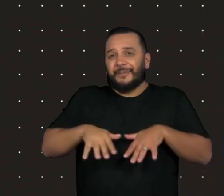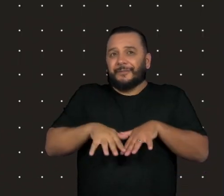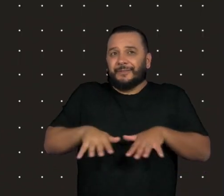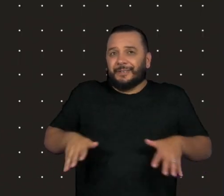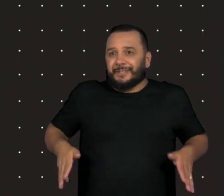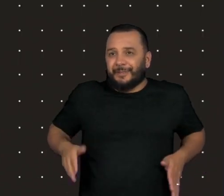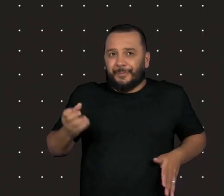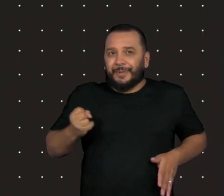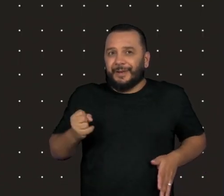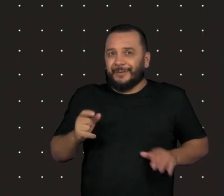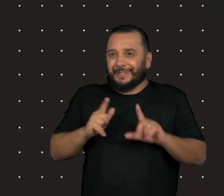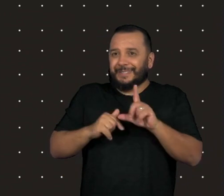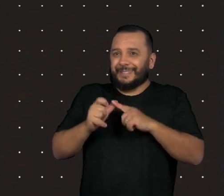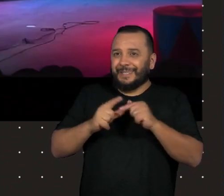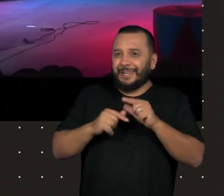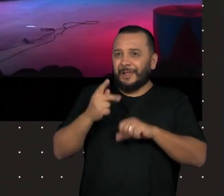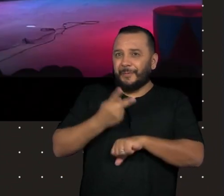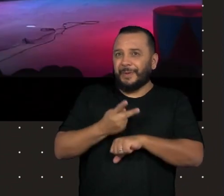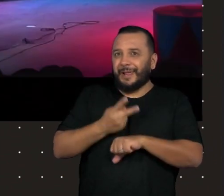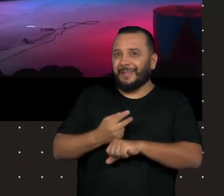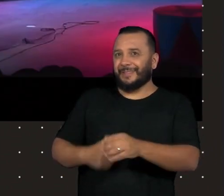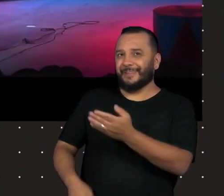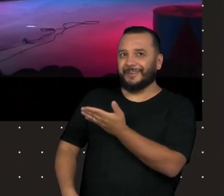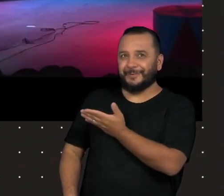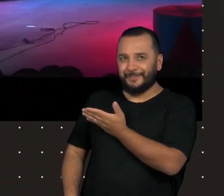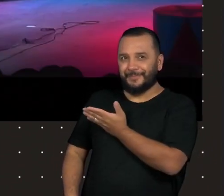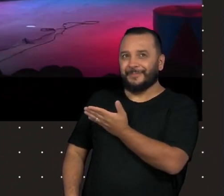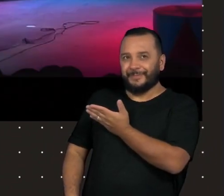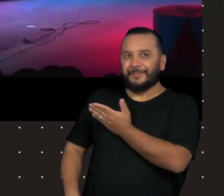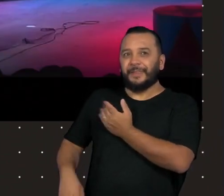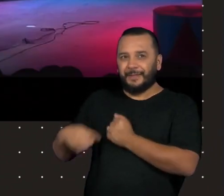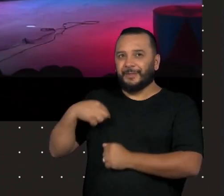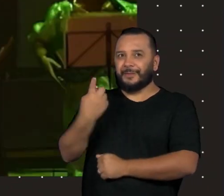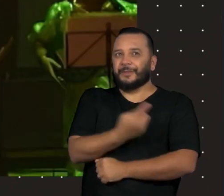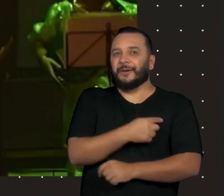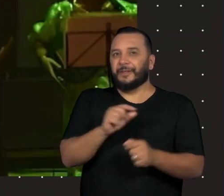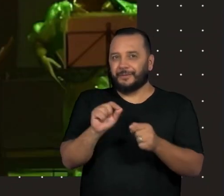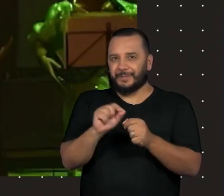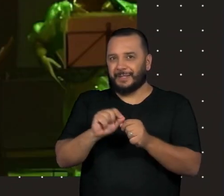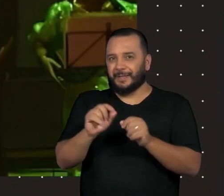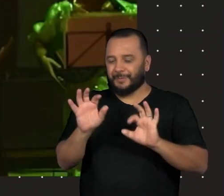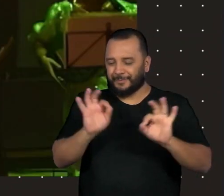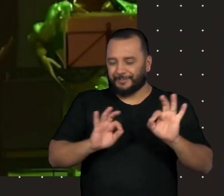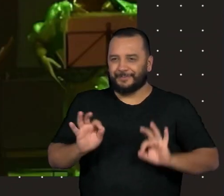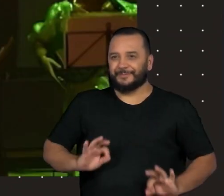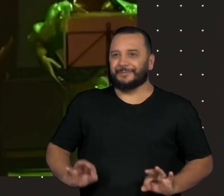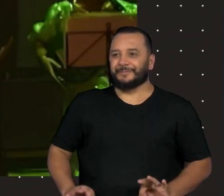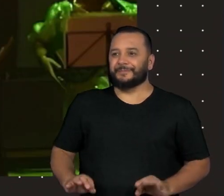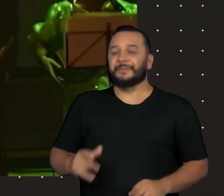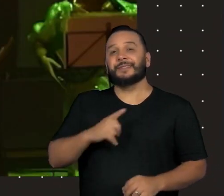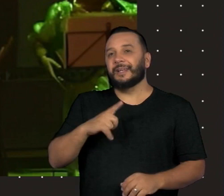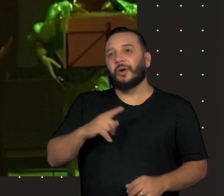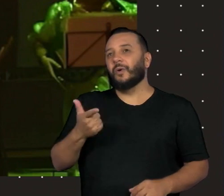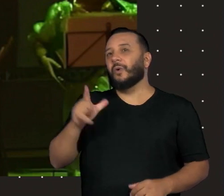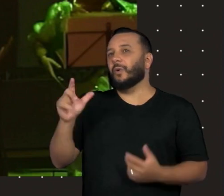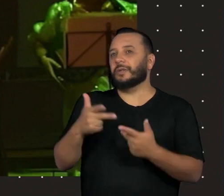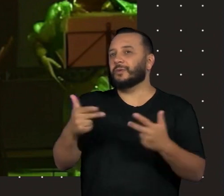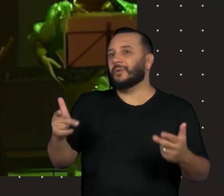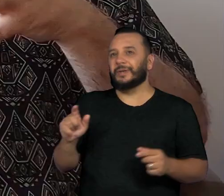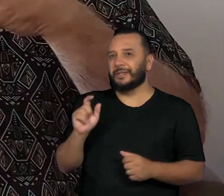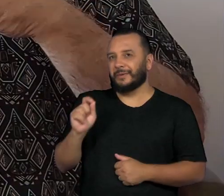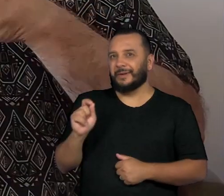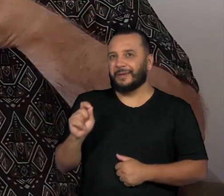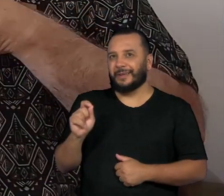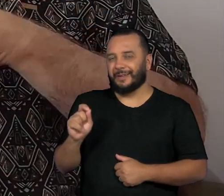estrelinhas prateadas. Foi feito o vestido branco com as estrelinhas prateadas. Mas gostaríamos de acrescentar outras coisas,